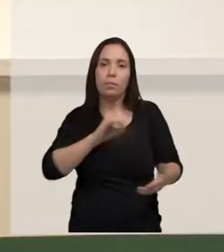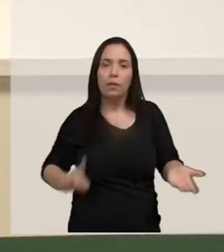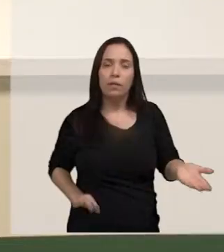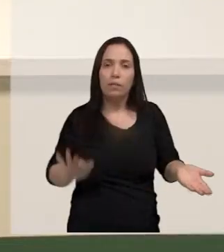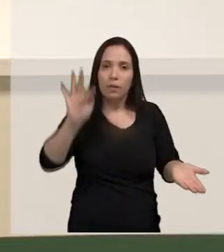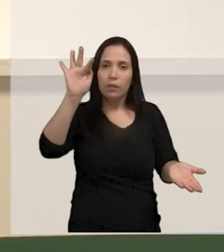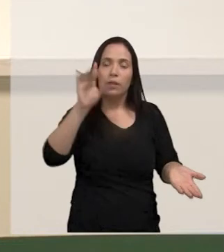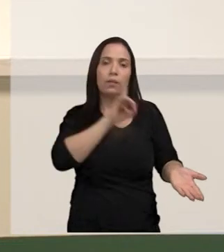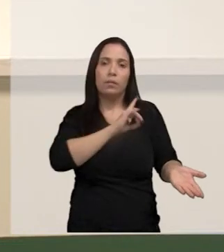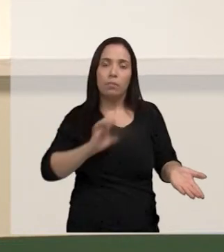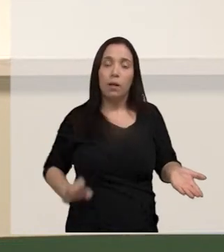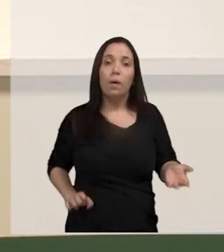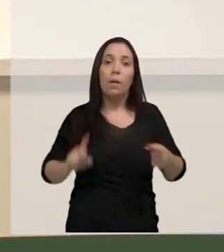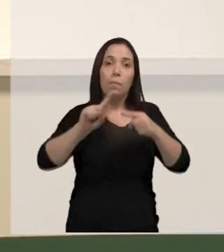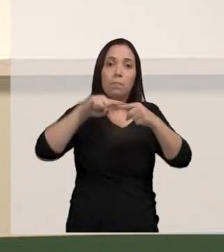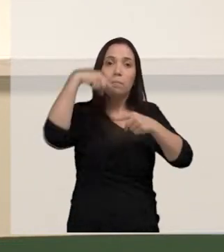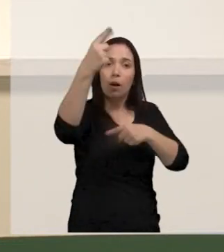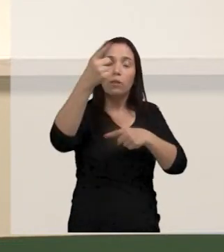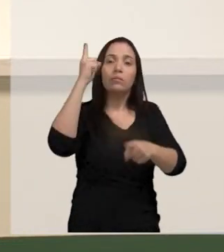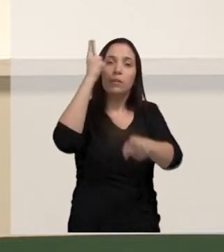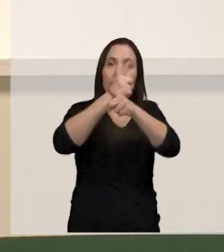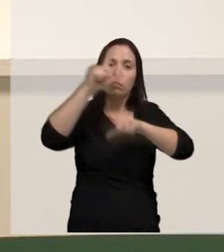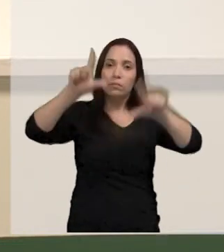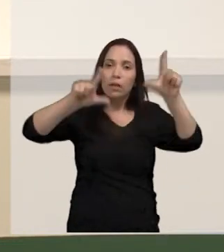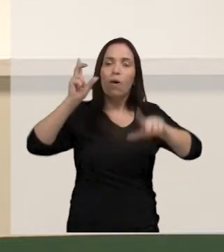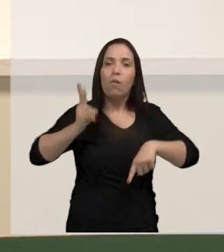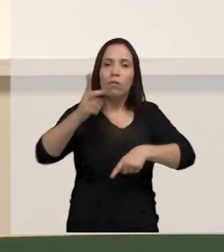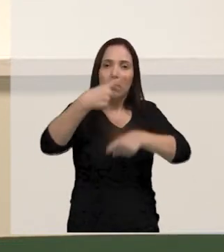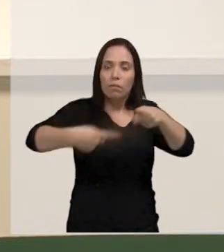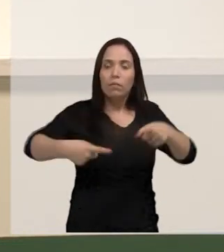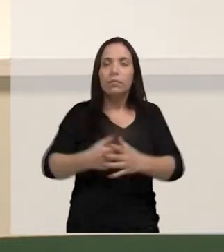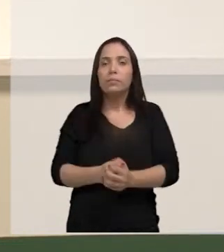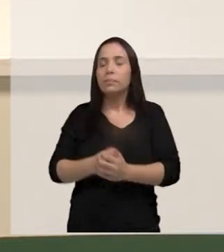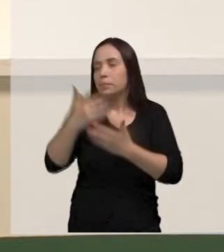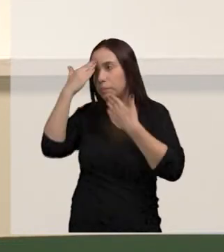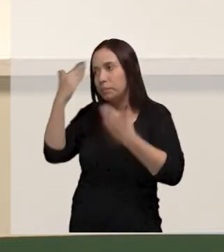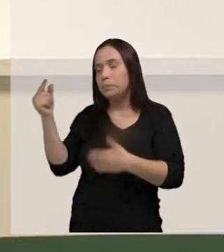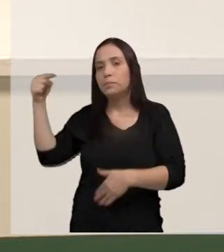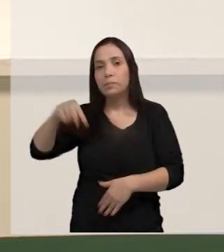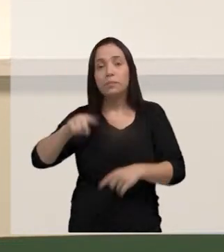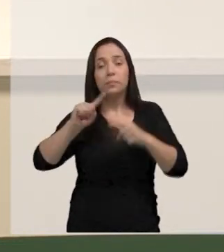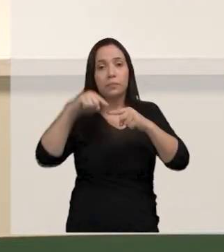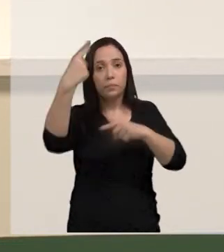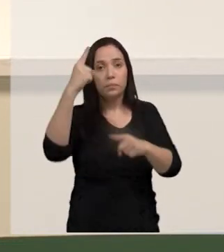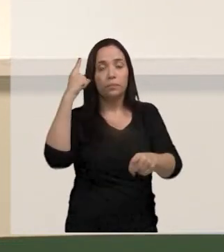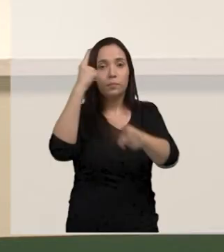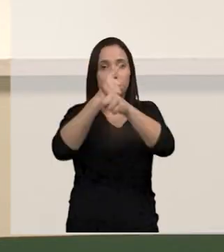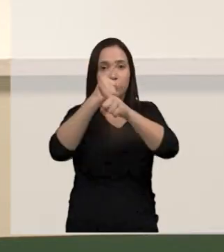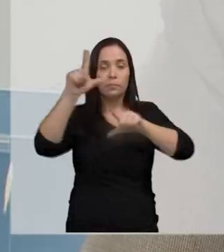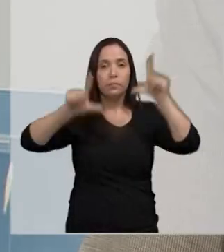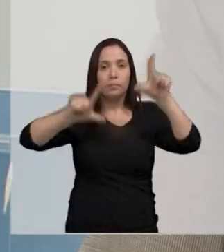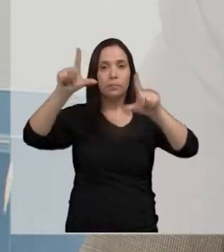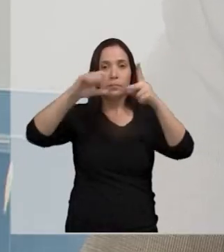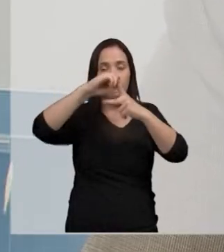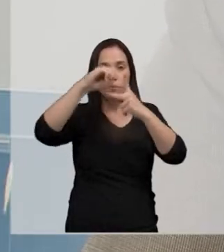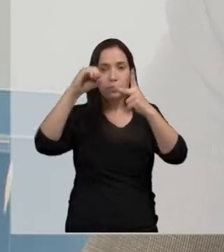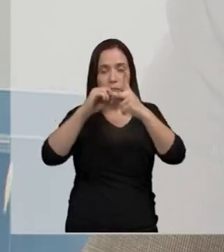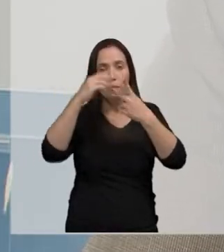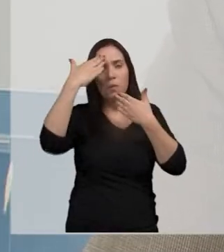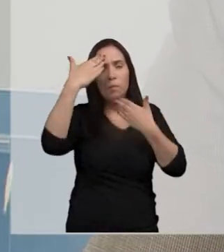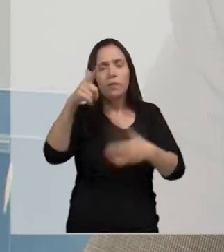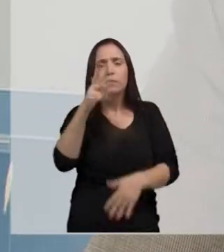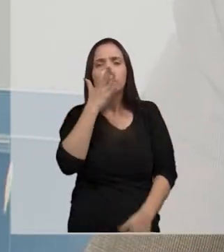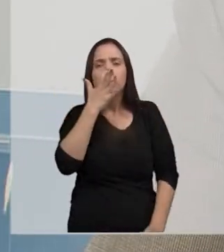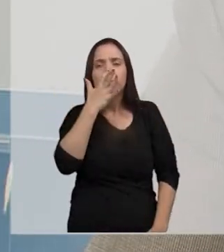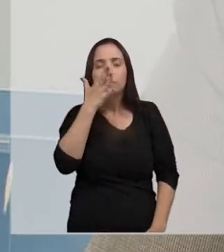Lembre-se que a gente parou no Hélio Landim, vamos continuar no próximo programa. Carlos, eu lhe agradeço pela atenção. Meu irmão. Eu volto na próxima semana, se Deus quiser, com o maior programa Pela Ordem.